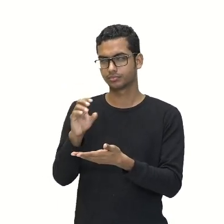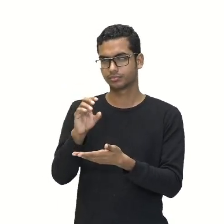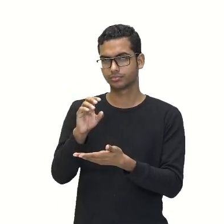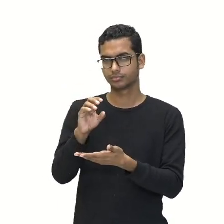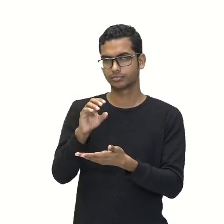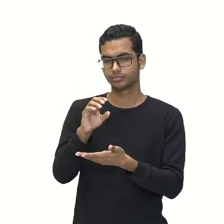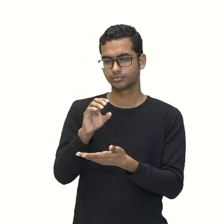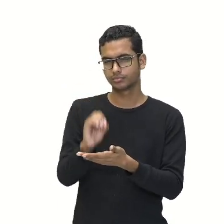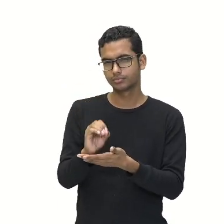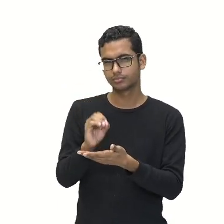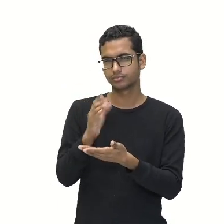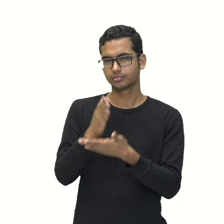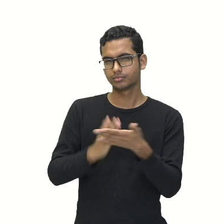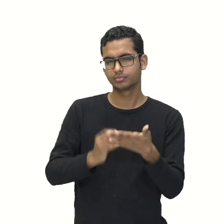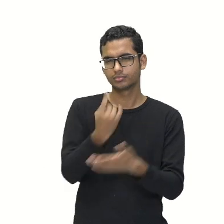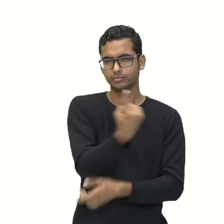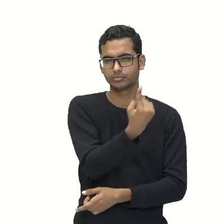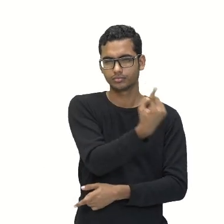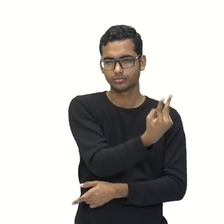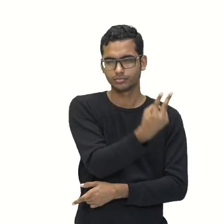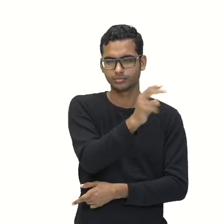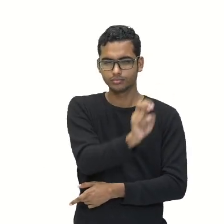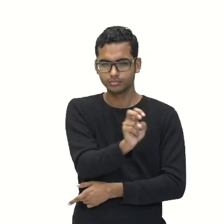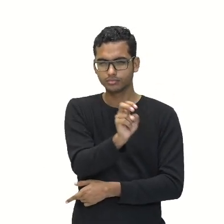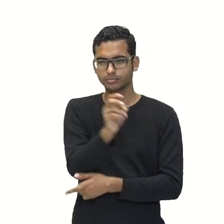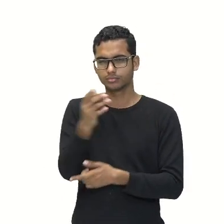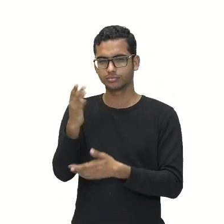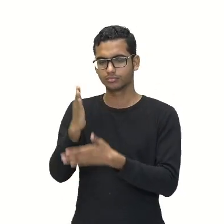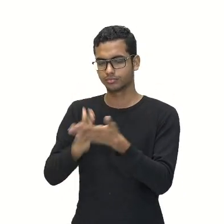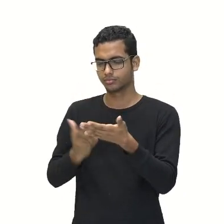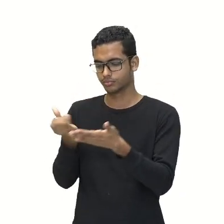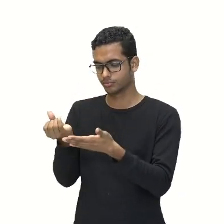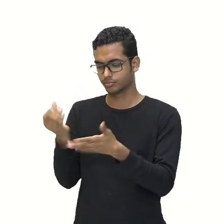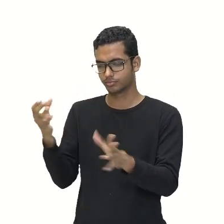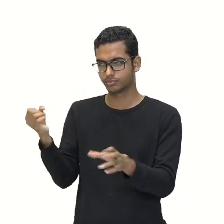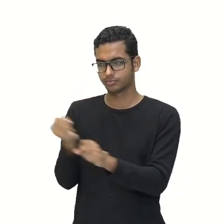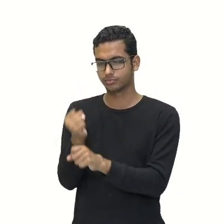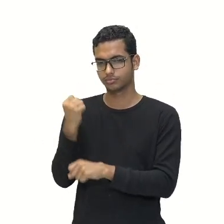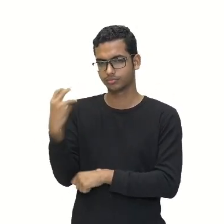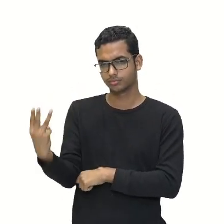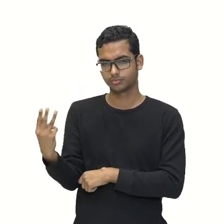3. 125 mais 3, 128. Então,